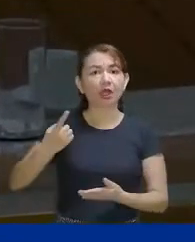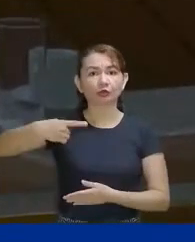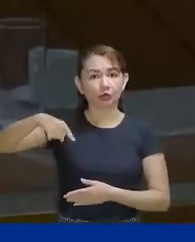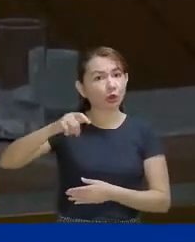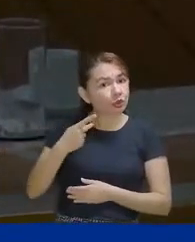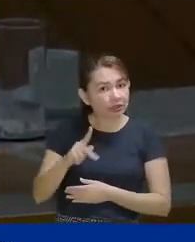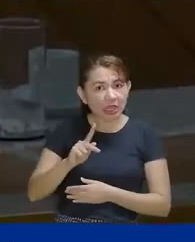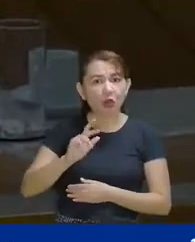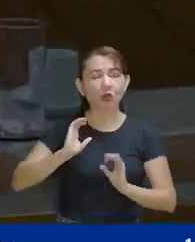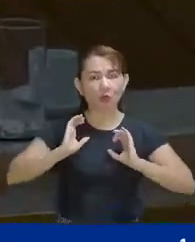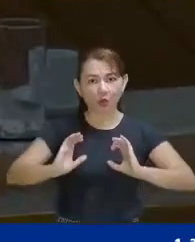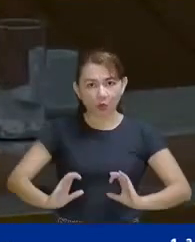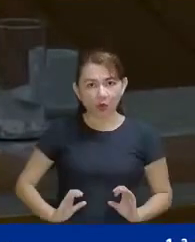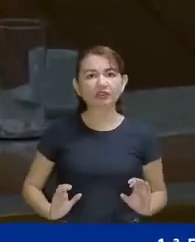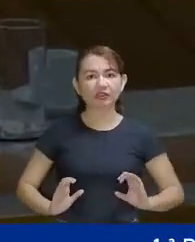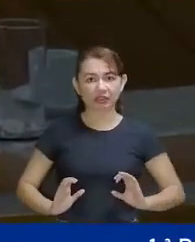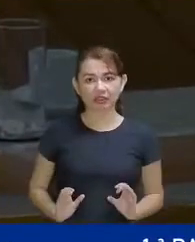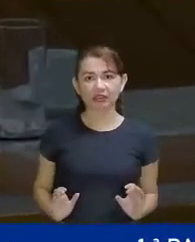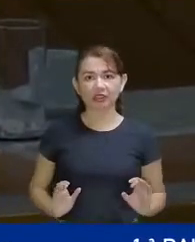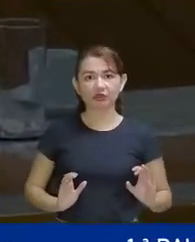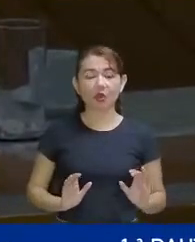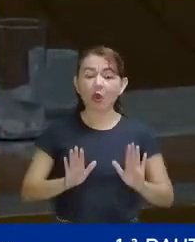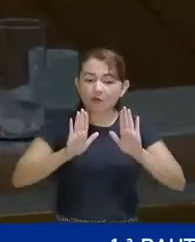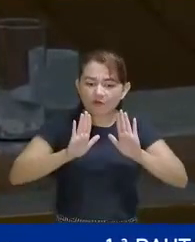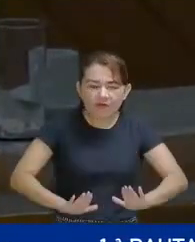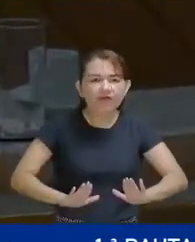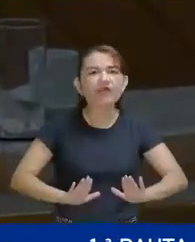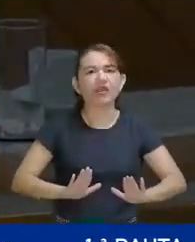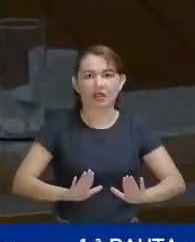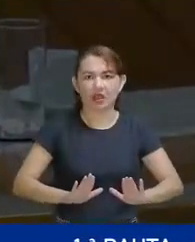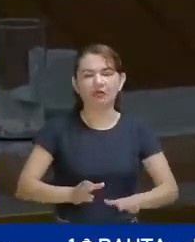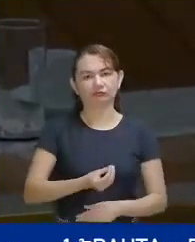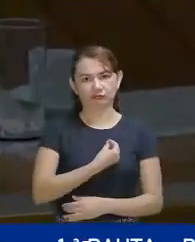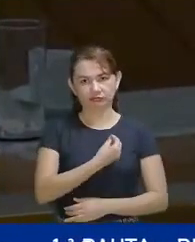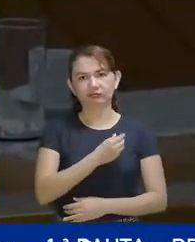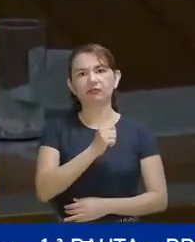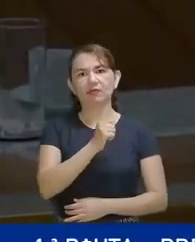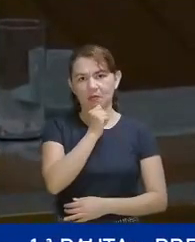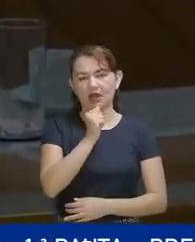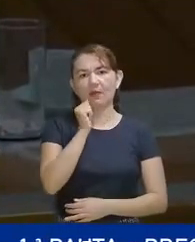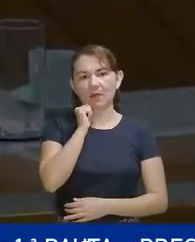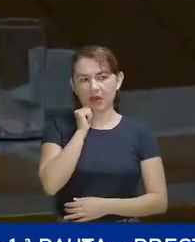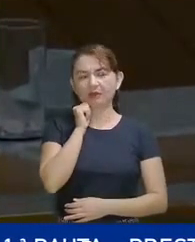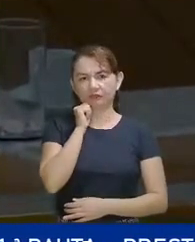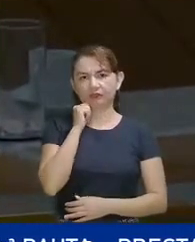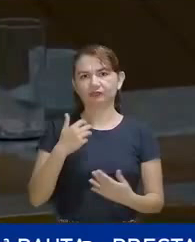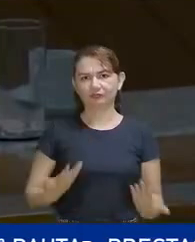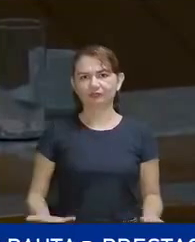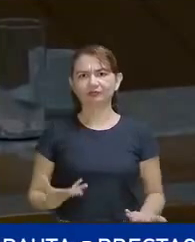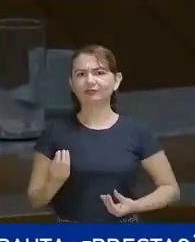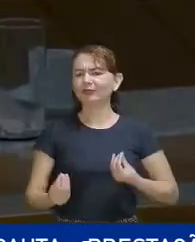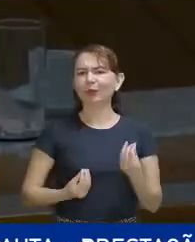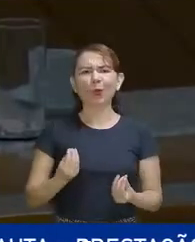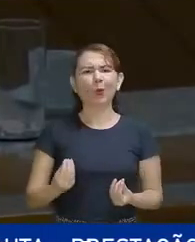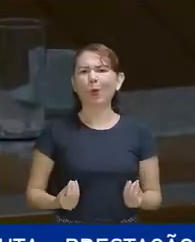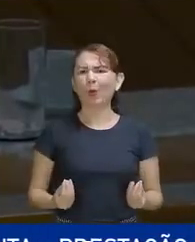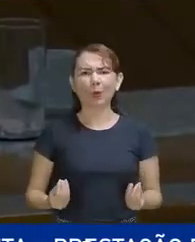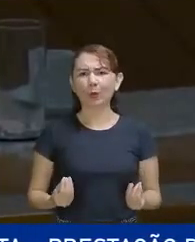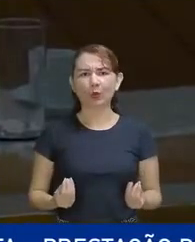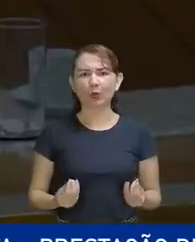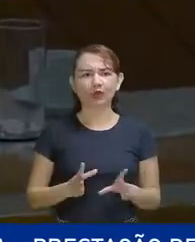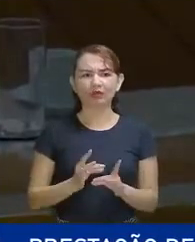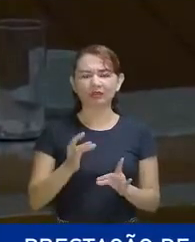teu coordenador de campanha ele não pode sair de Macapá, ele tem que ficar no escritório em Macapá. Então, essa identificação